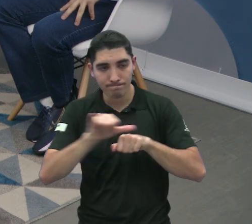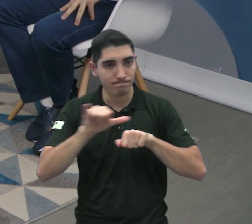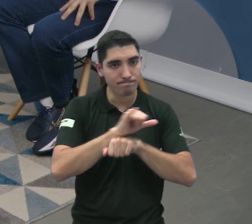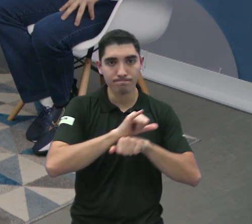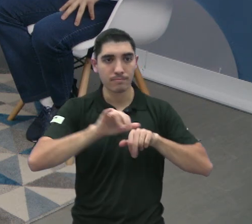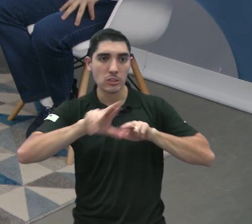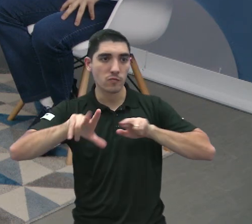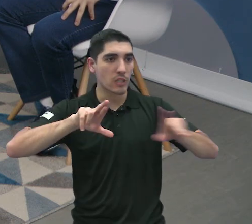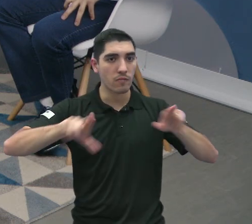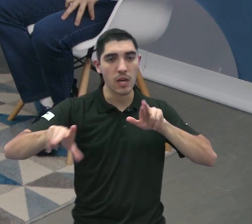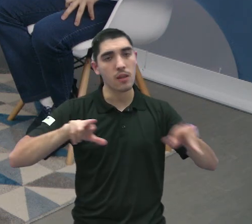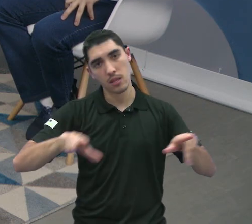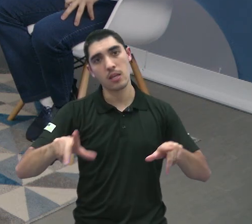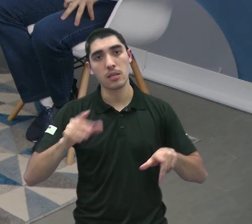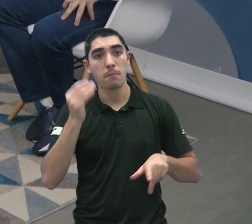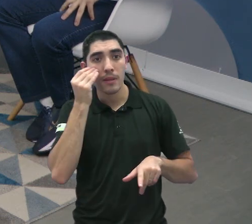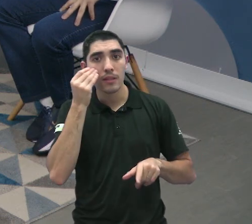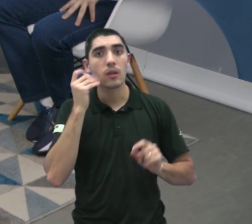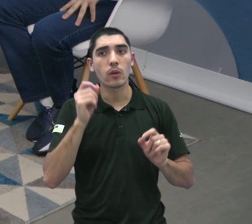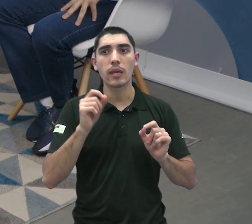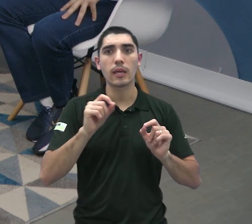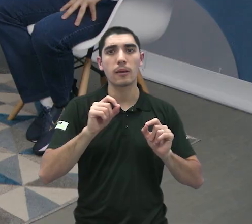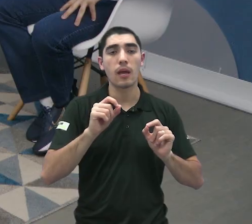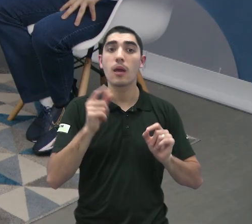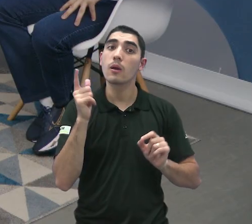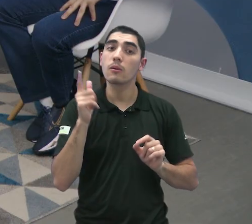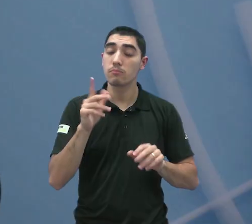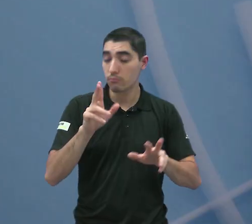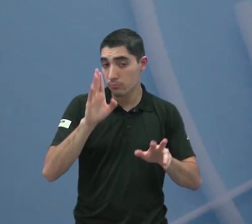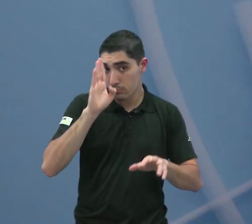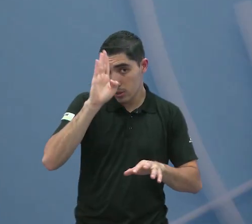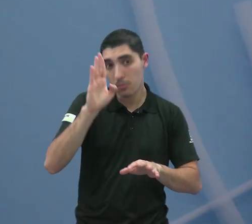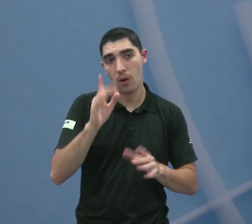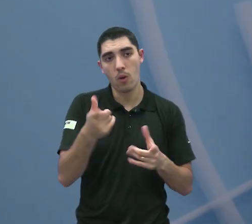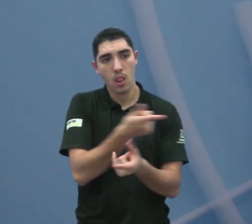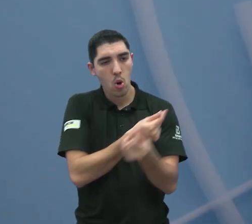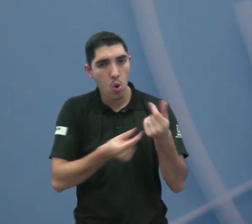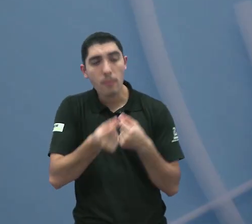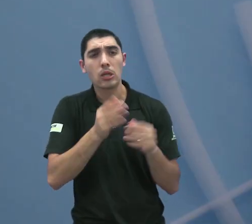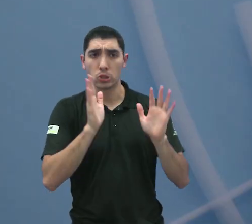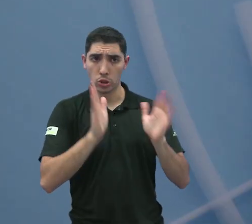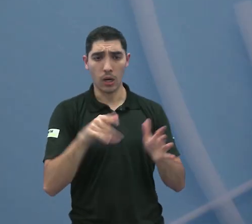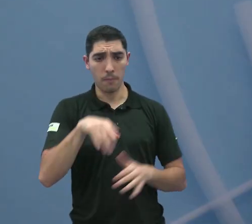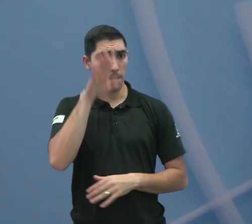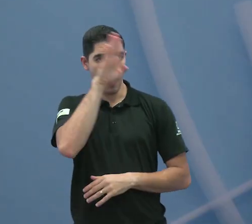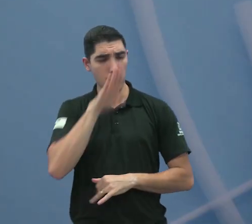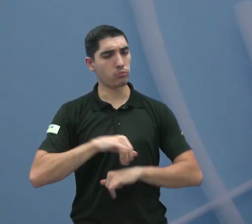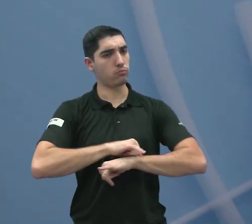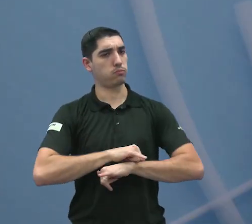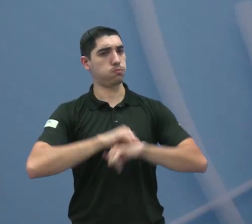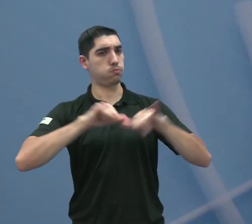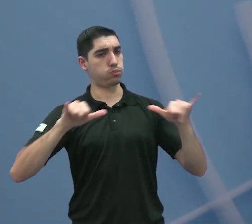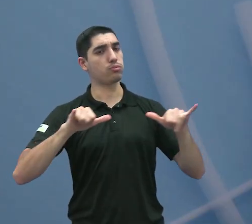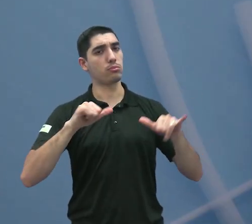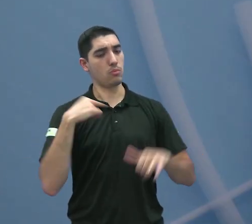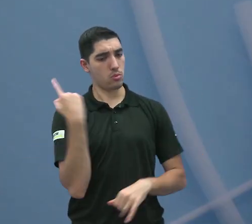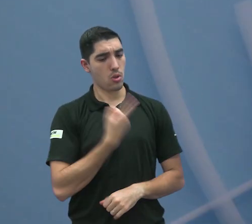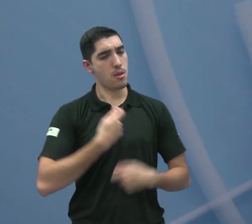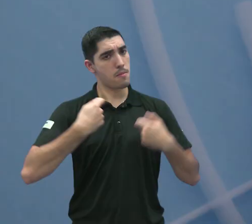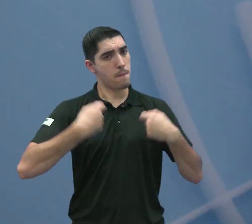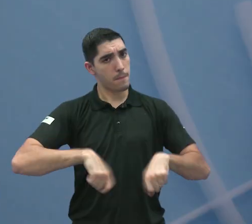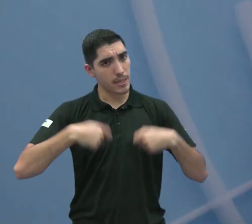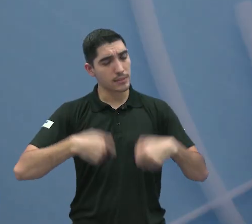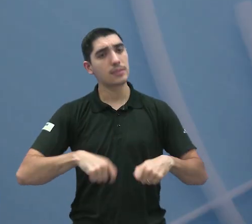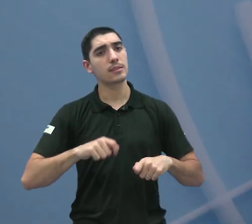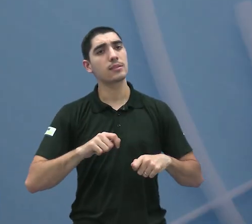implementar um mercado multipolar e, inclusive, já fez, né, uma declaração sobre a necessidade